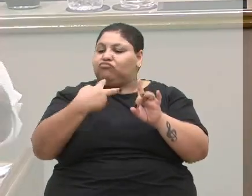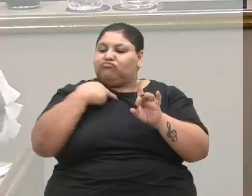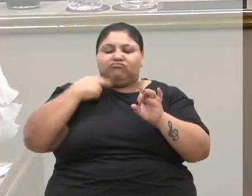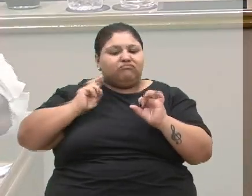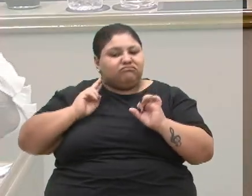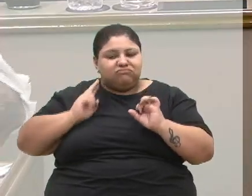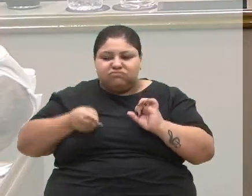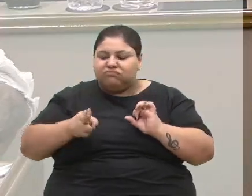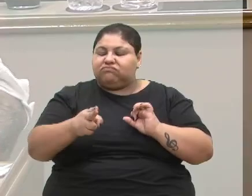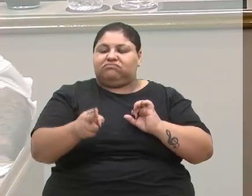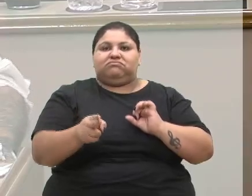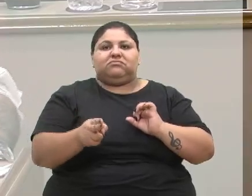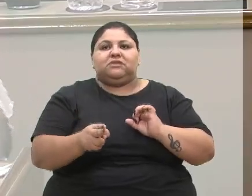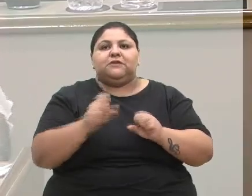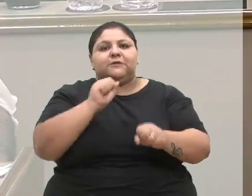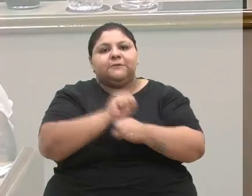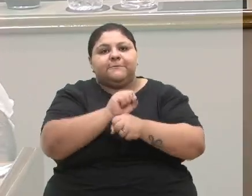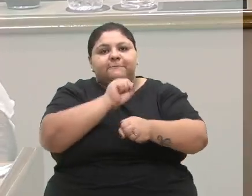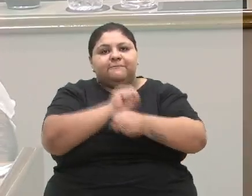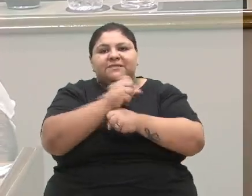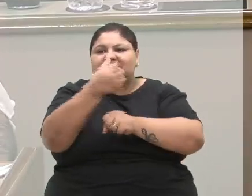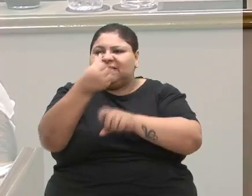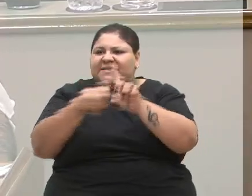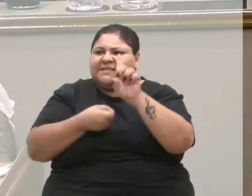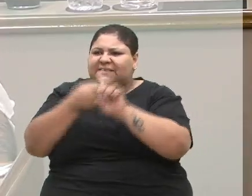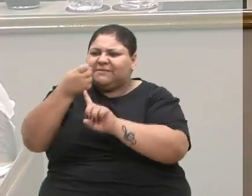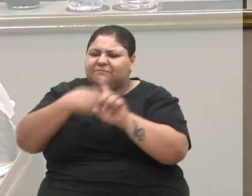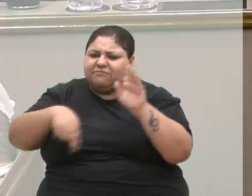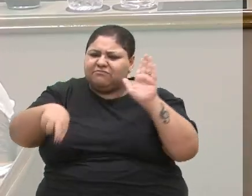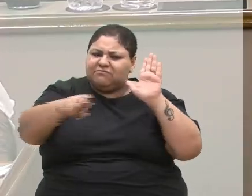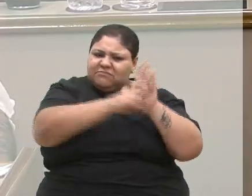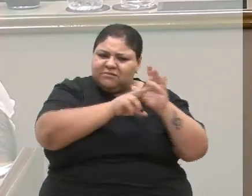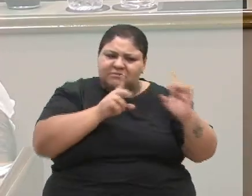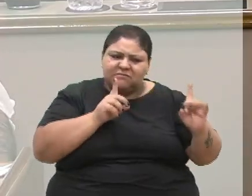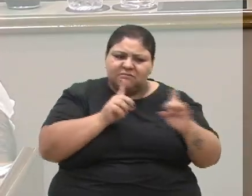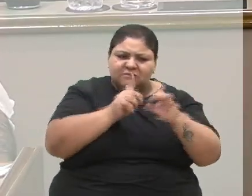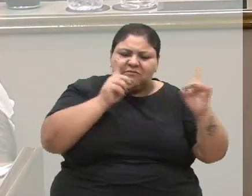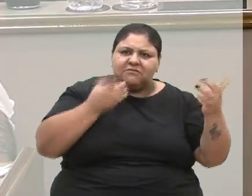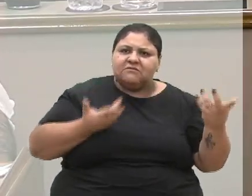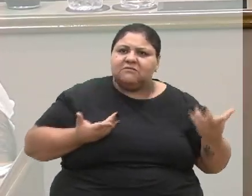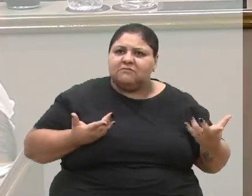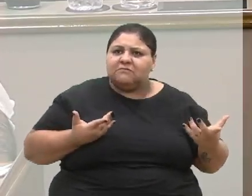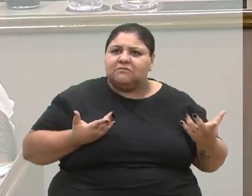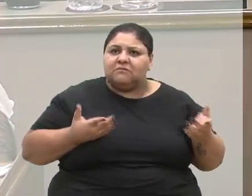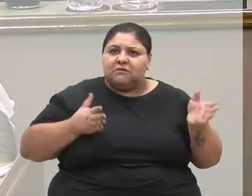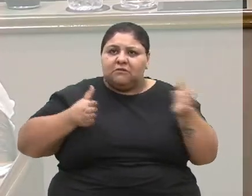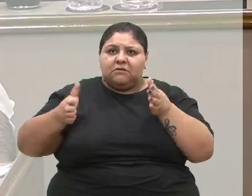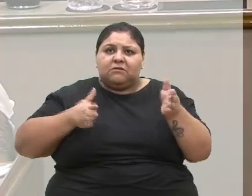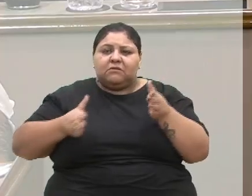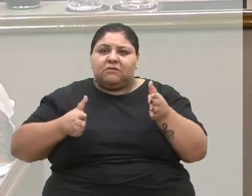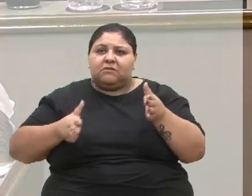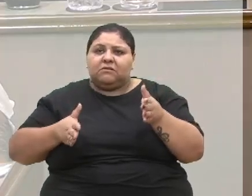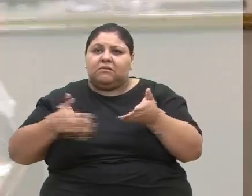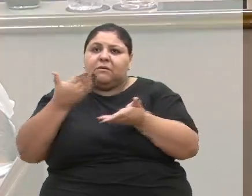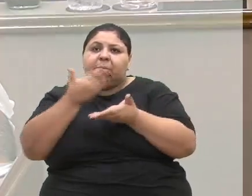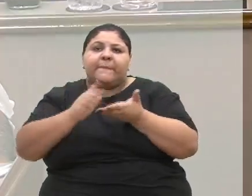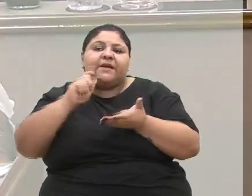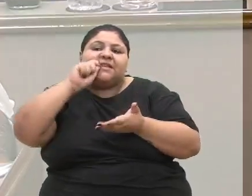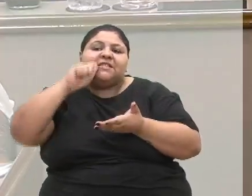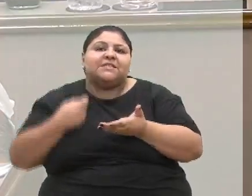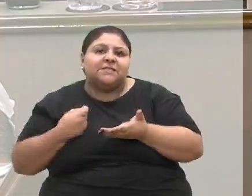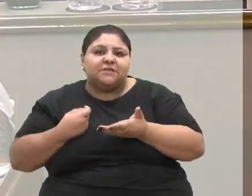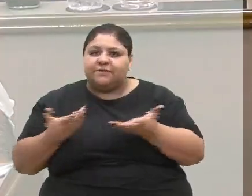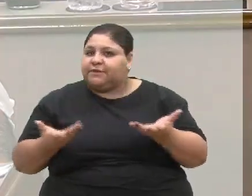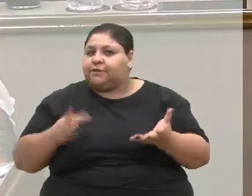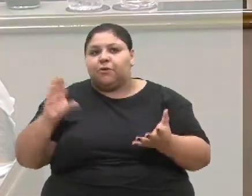continuar esperando 6 meses para um resultado de um exame. Aí, nesse período, o paciente perde o dente umas 10 vezes,